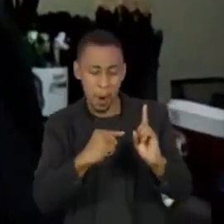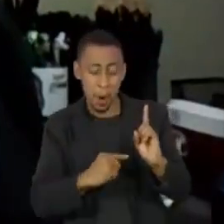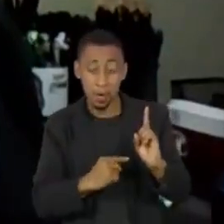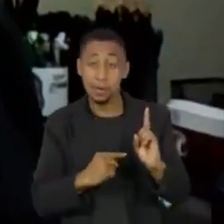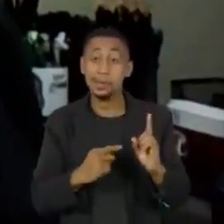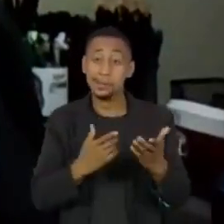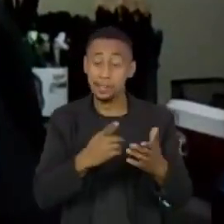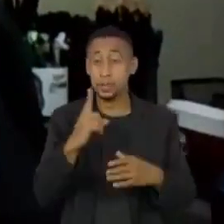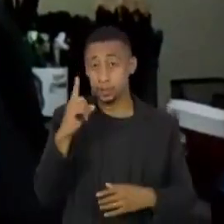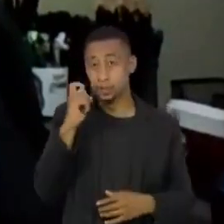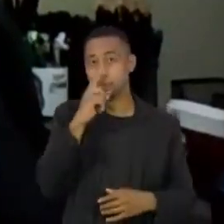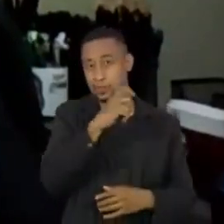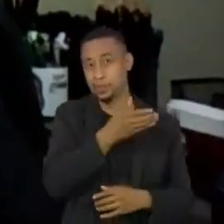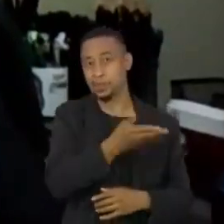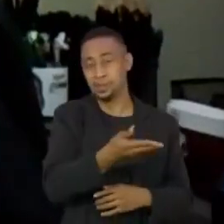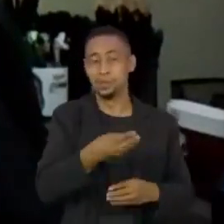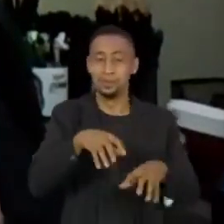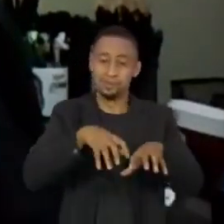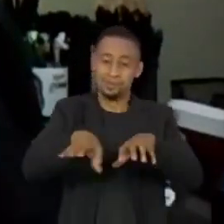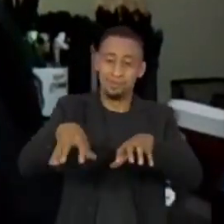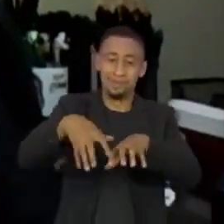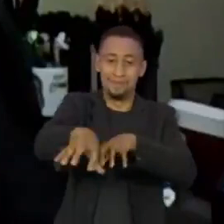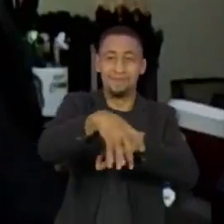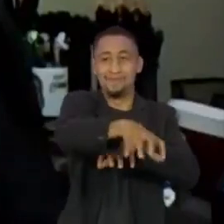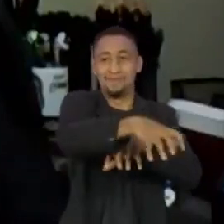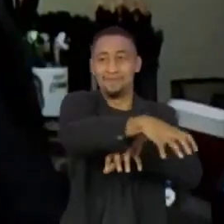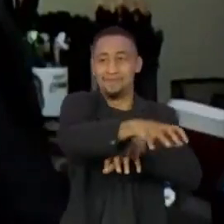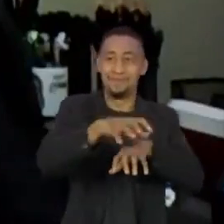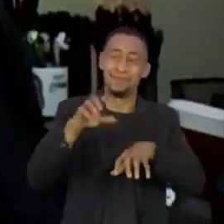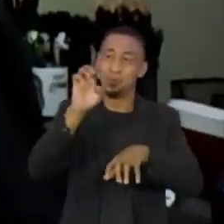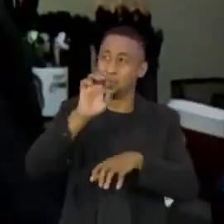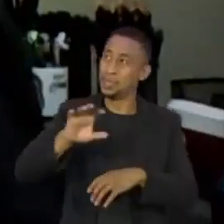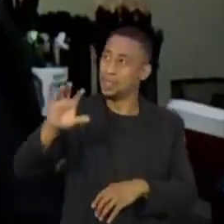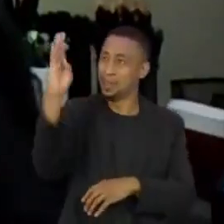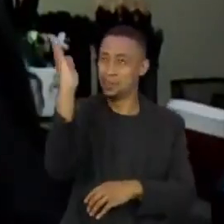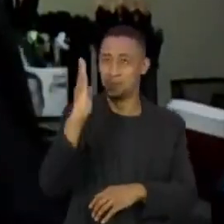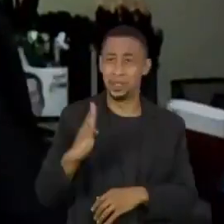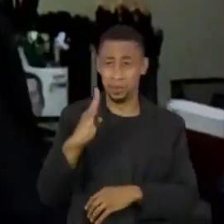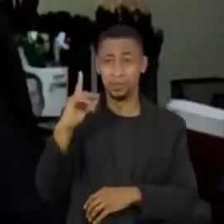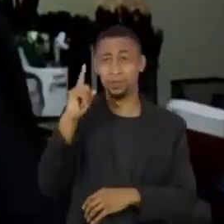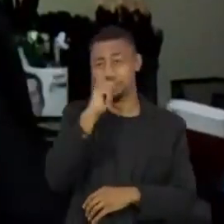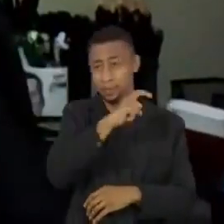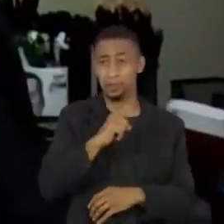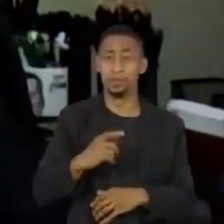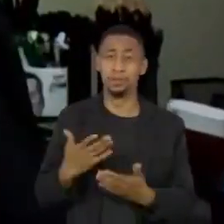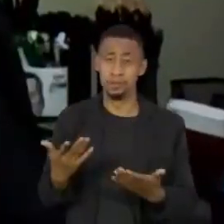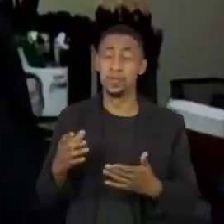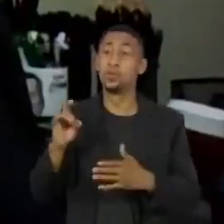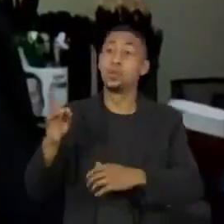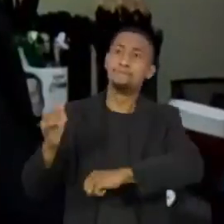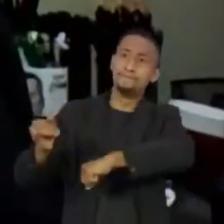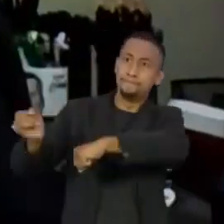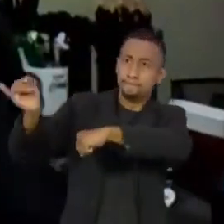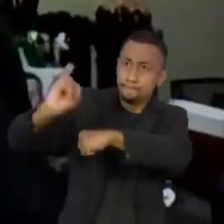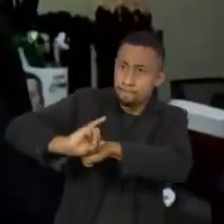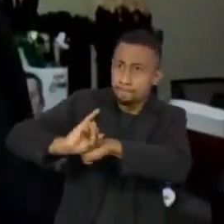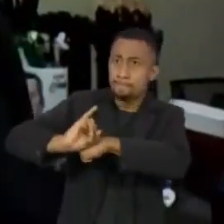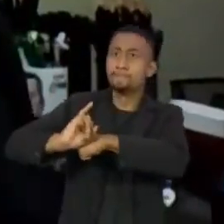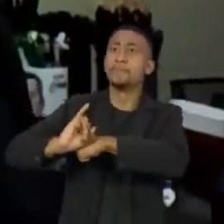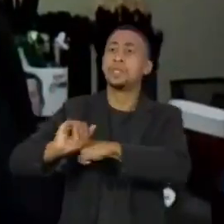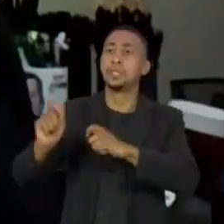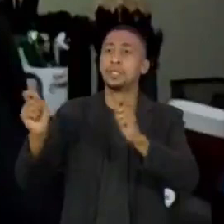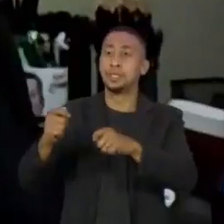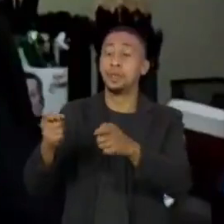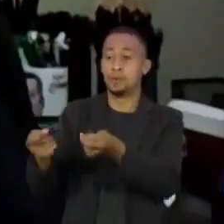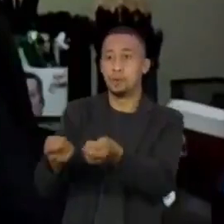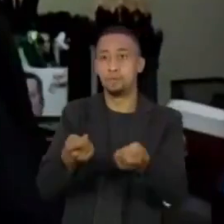sendo comprometida na sua distribuição para todo o estado, e sim apenas grandes municípios, principalmente o